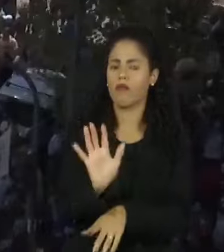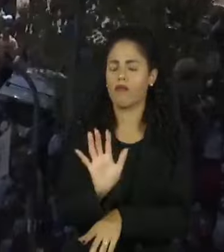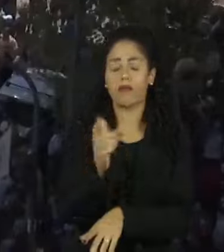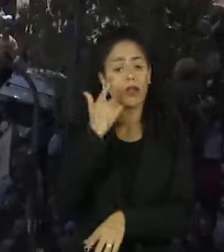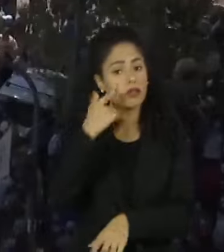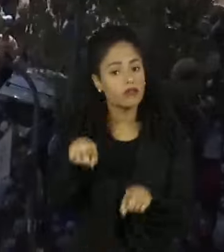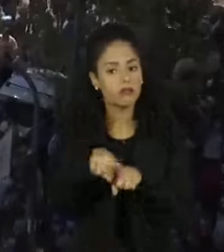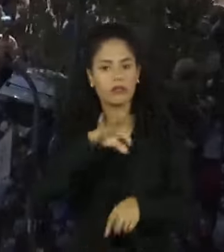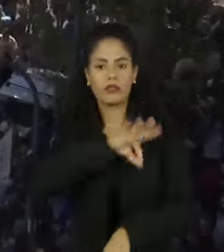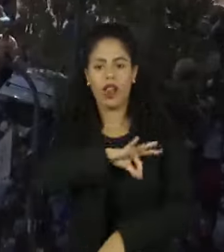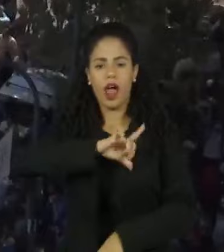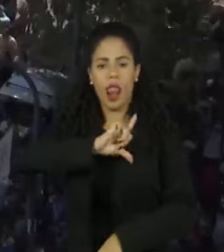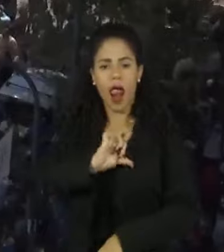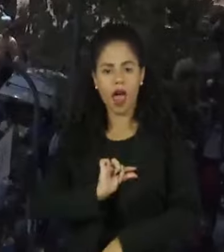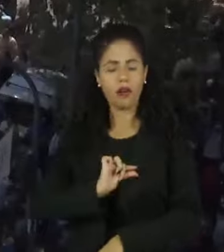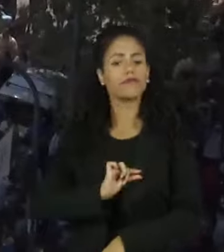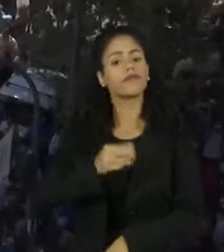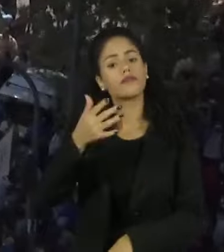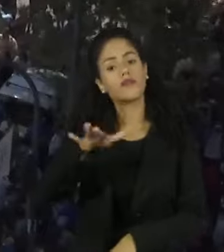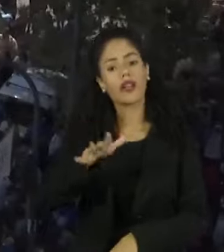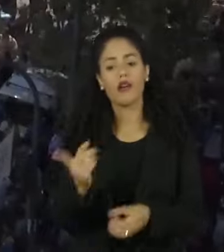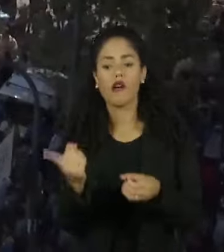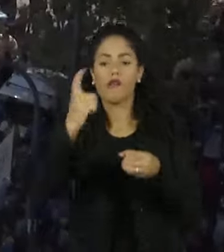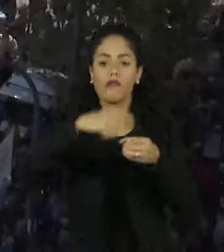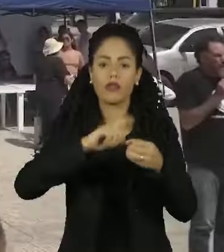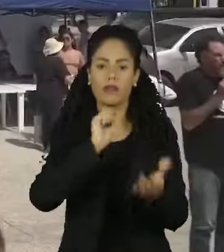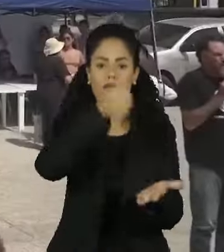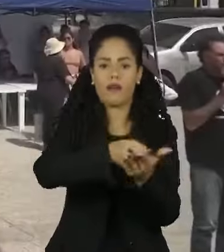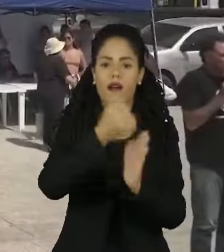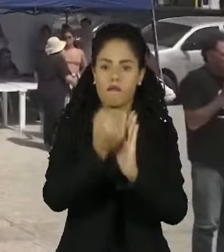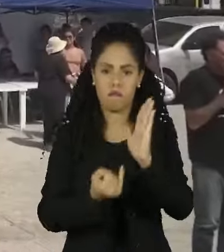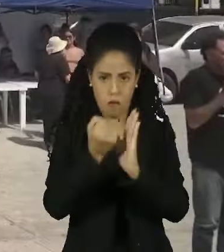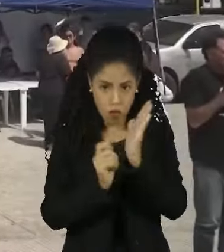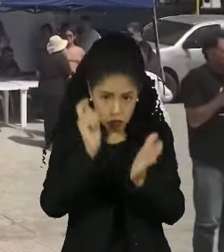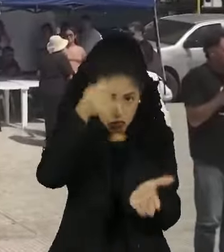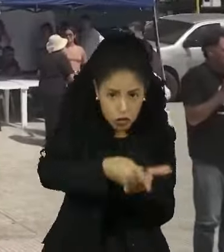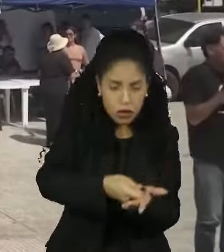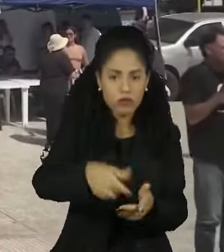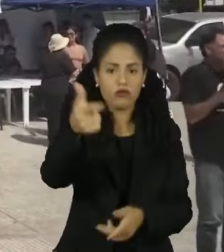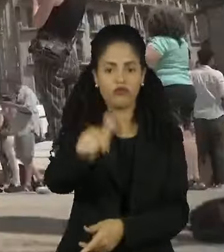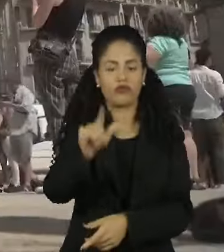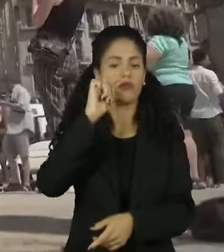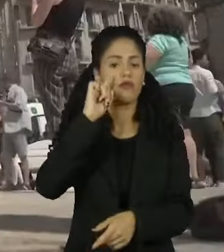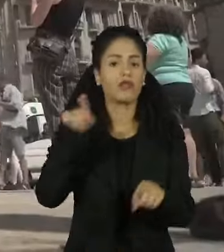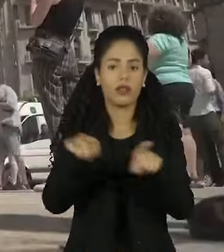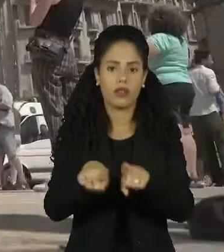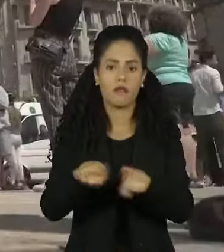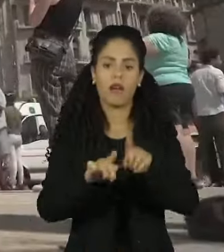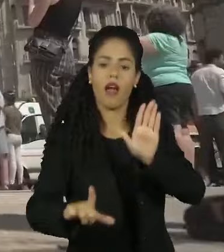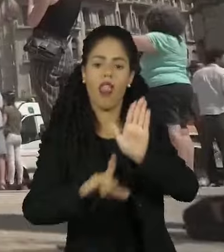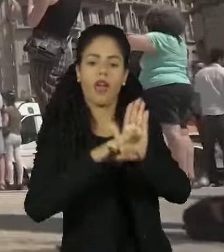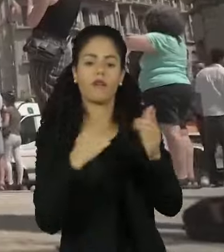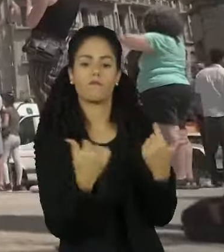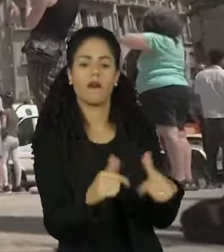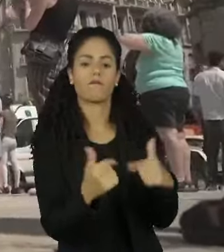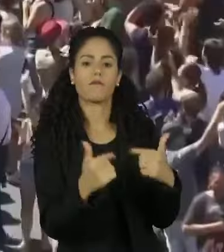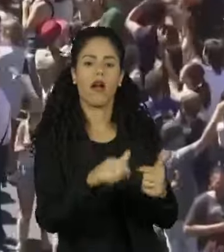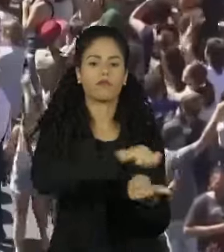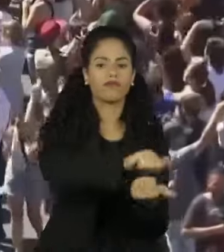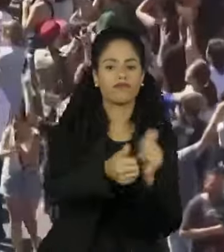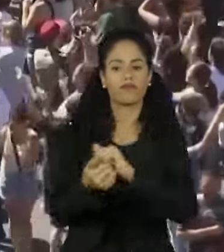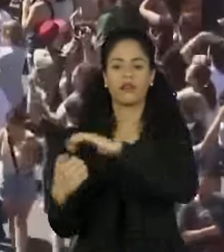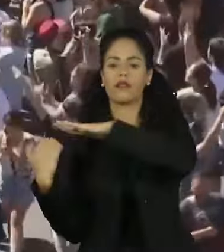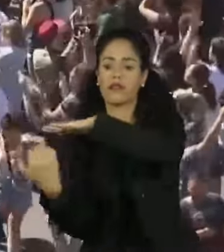Os salários mais baixos, por exemplo, vão voltar a pagar impostos e as leis trabalhistas ficarão mais flexíveis para as